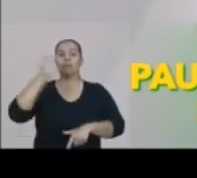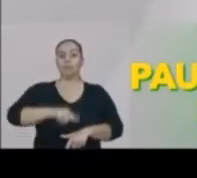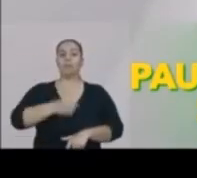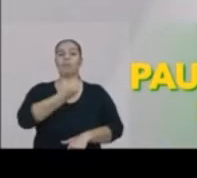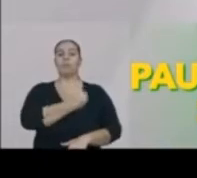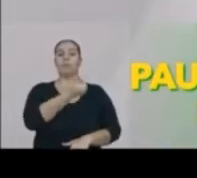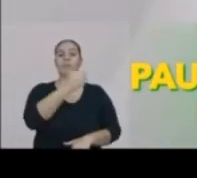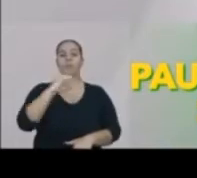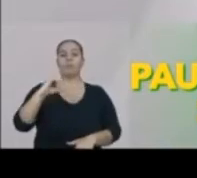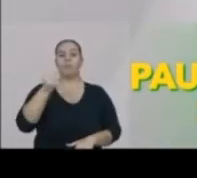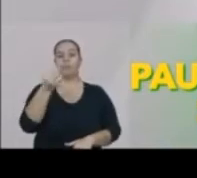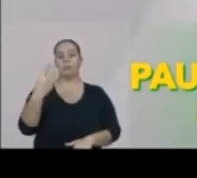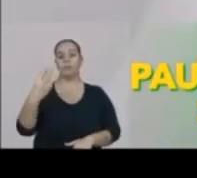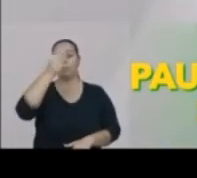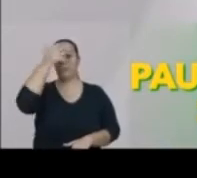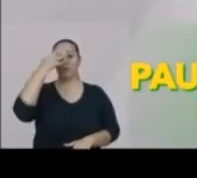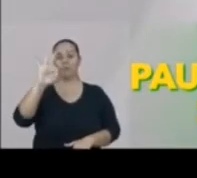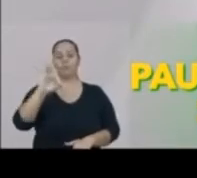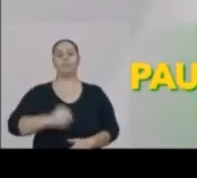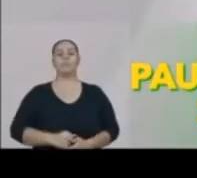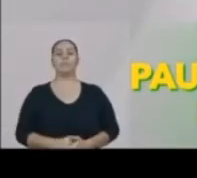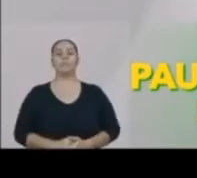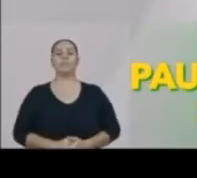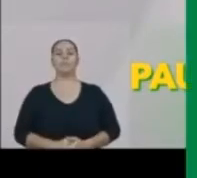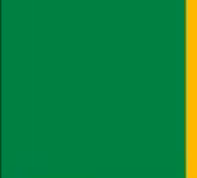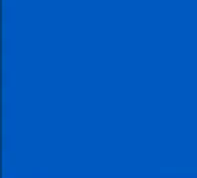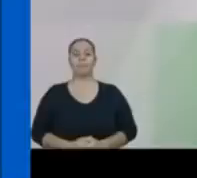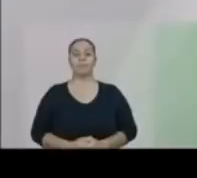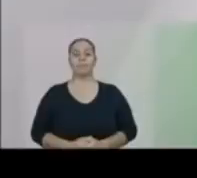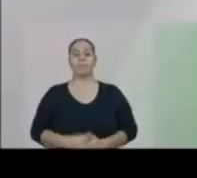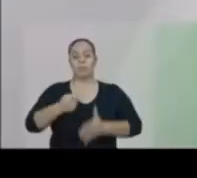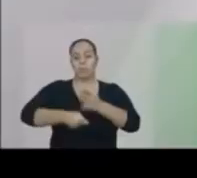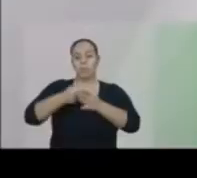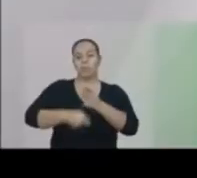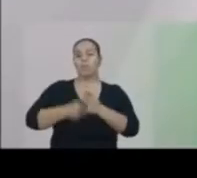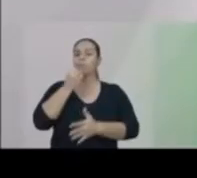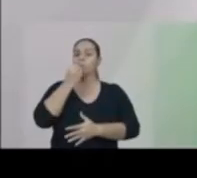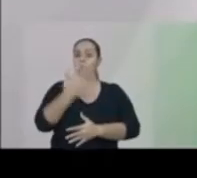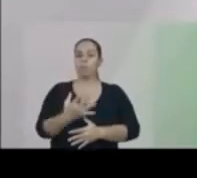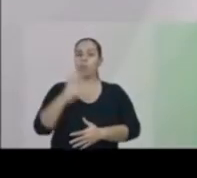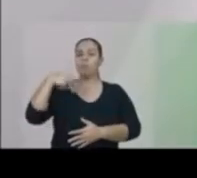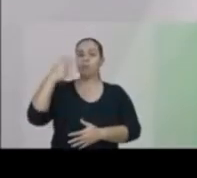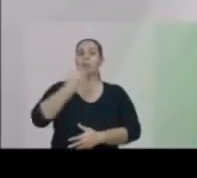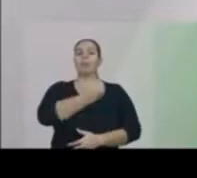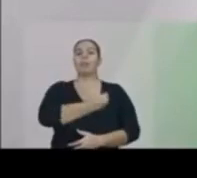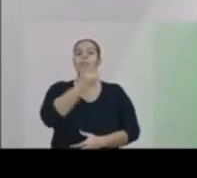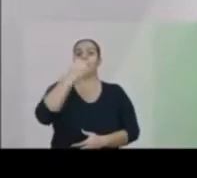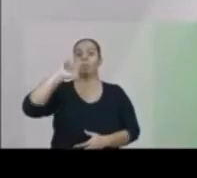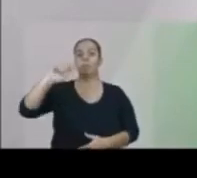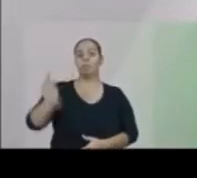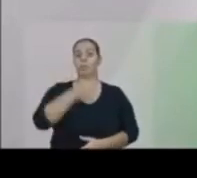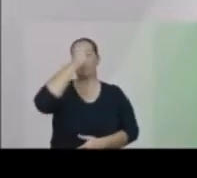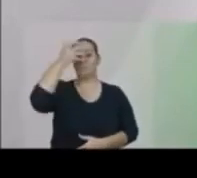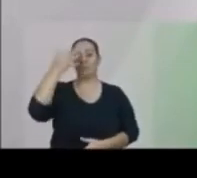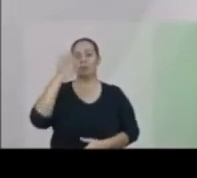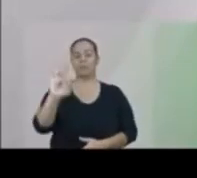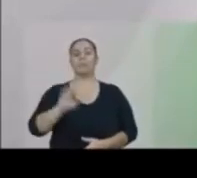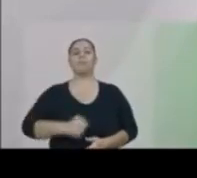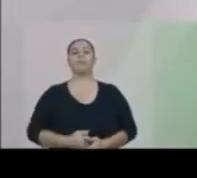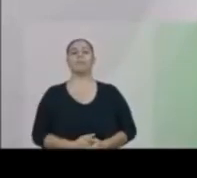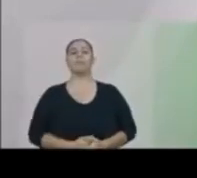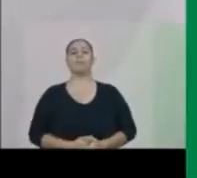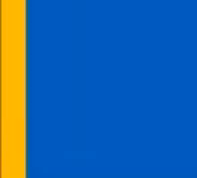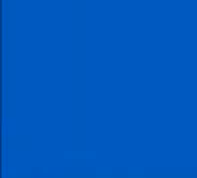outra vez. Paulo Ciro, 10063, Crivella 10. Lutando bom combate para vereador Pablo Melo, 10.000, prefeito